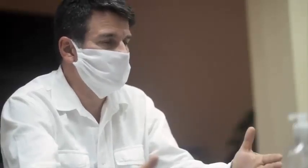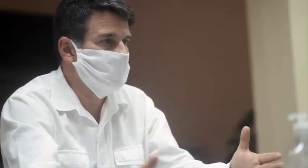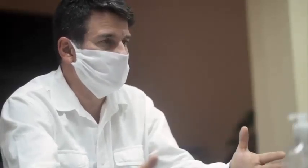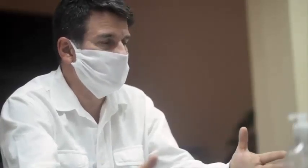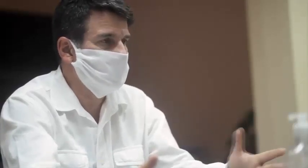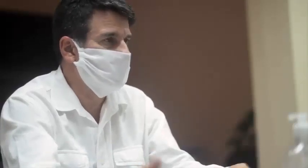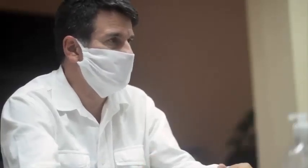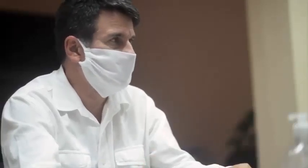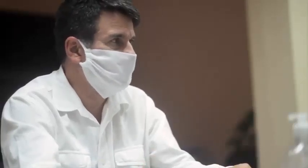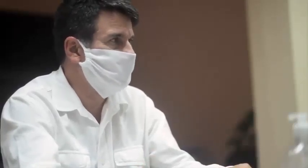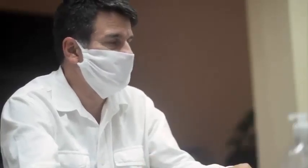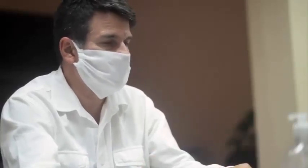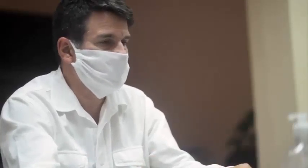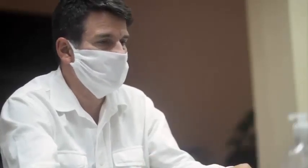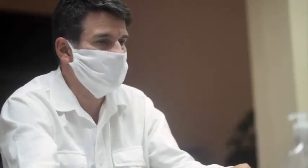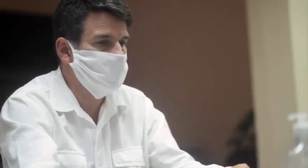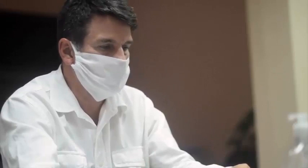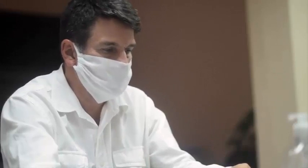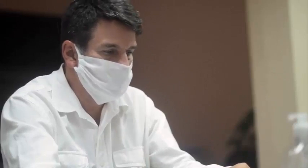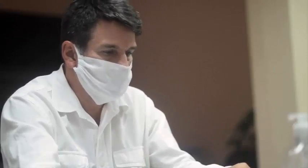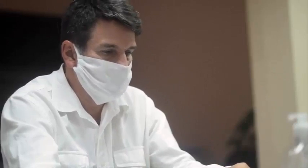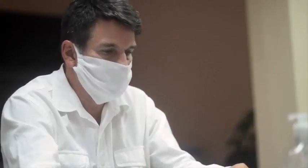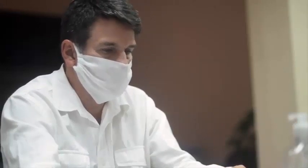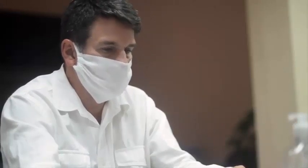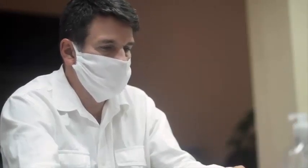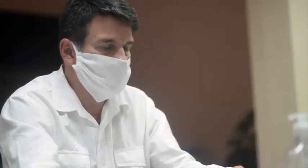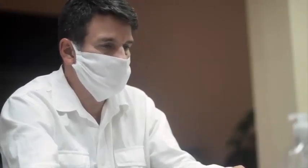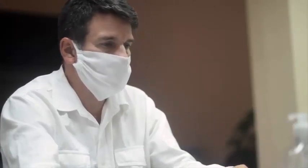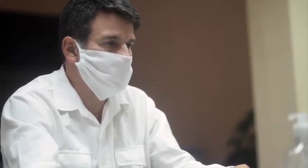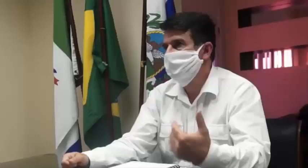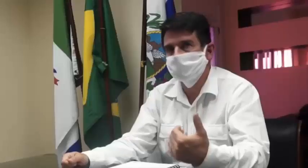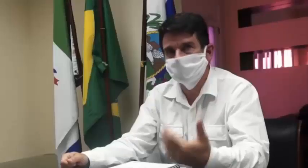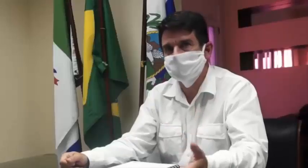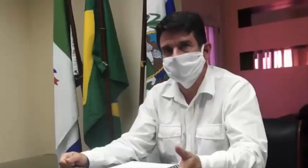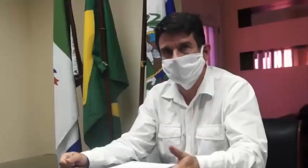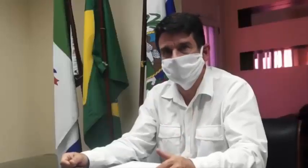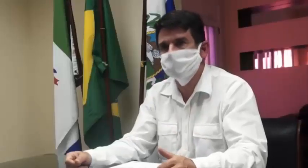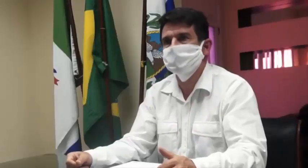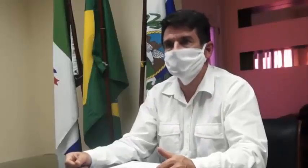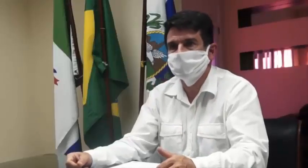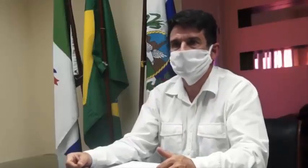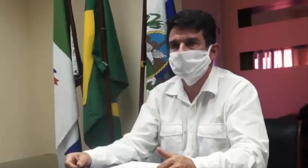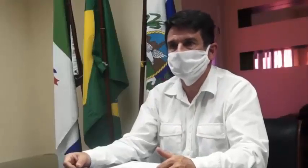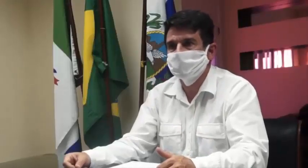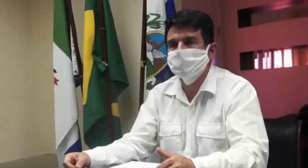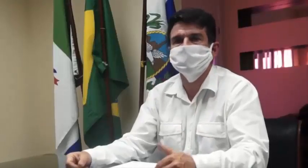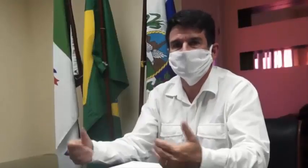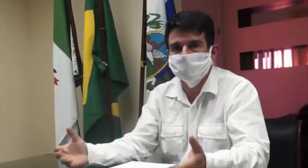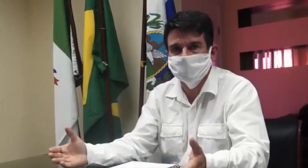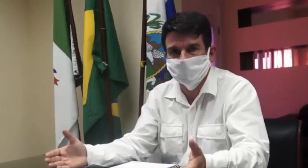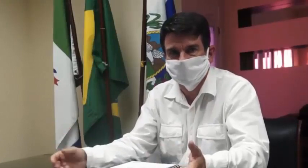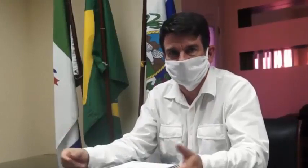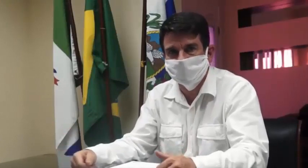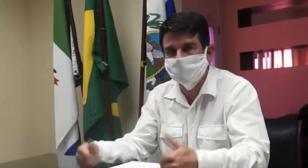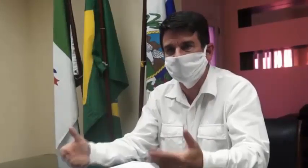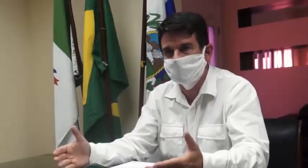120% acima da meta recomendada pelo Ministério da Saúde, e outros municípios utilizaram o